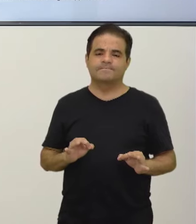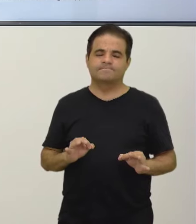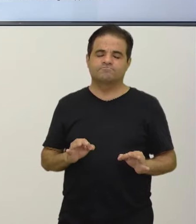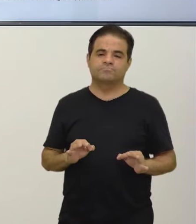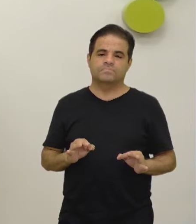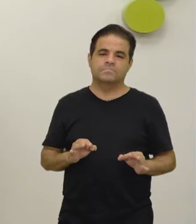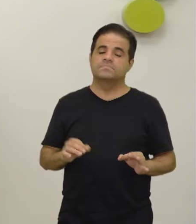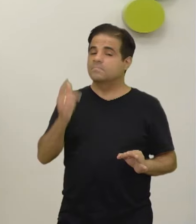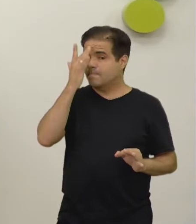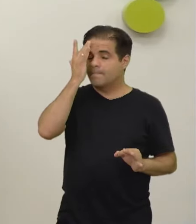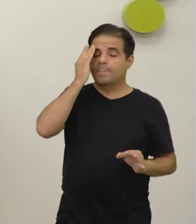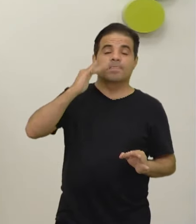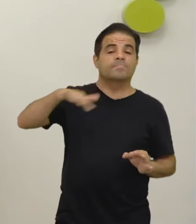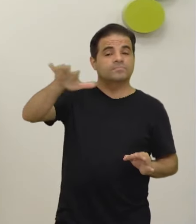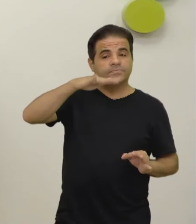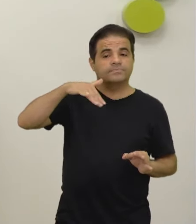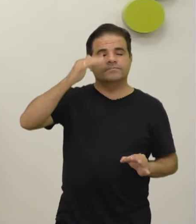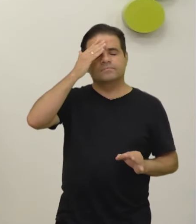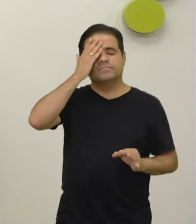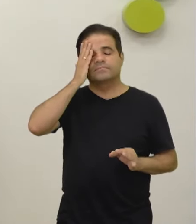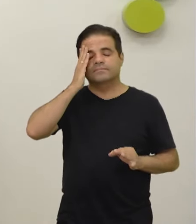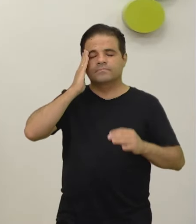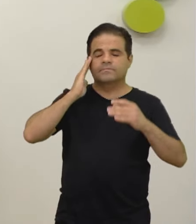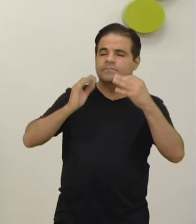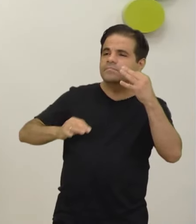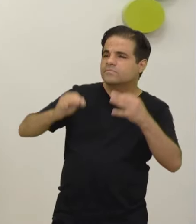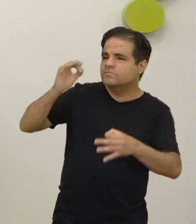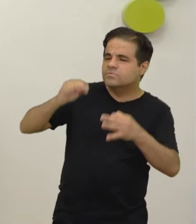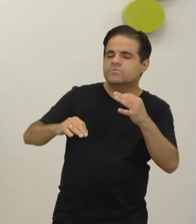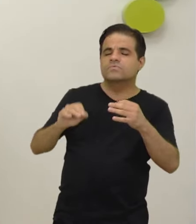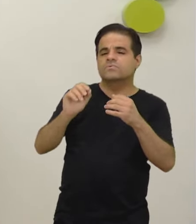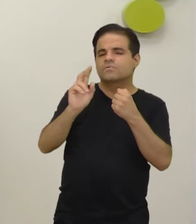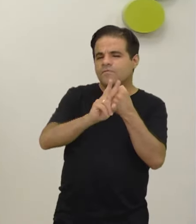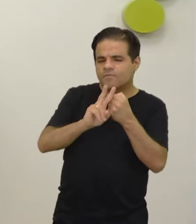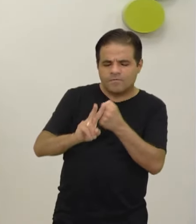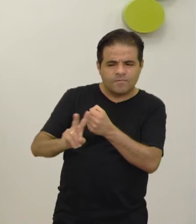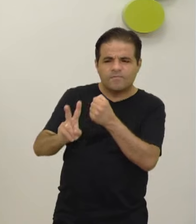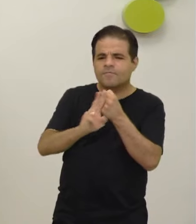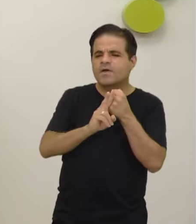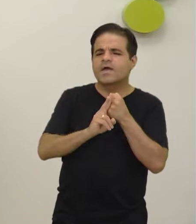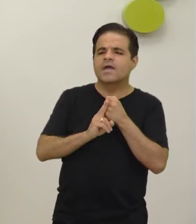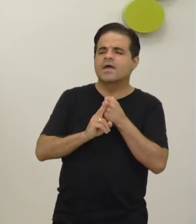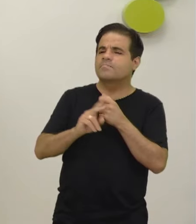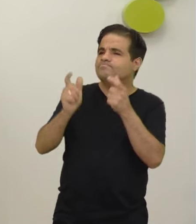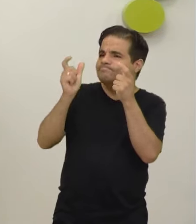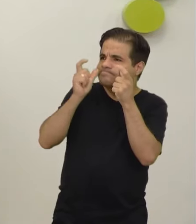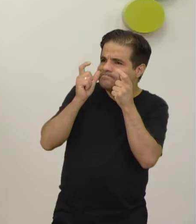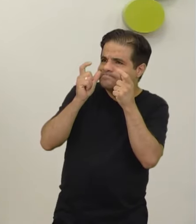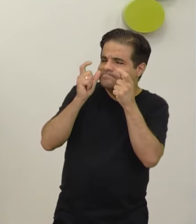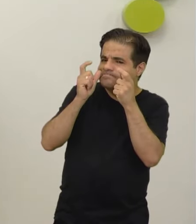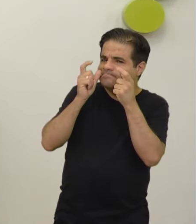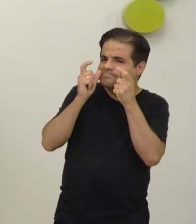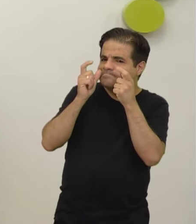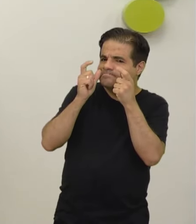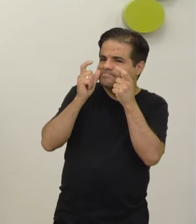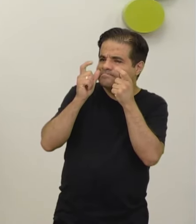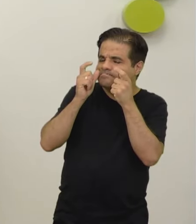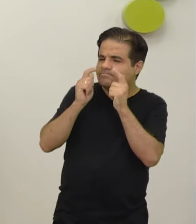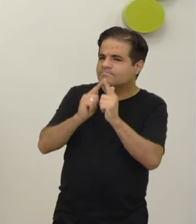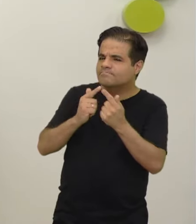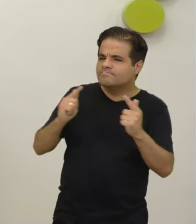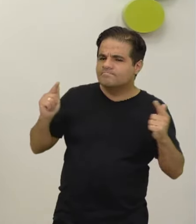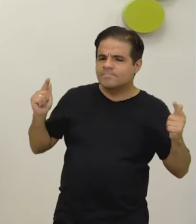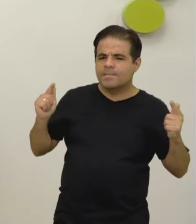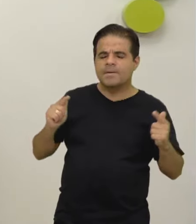também quando as pessoas não conjugam os verbos, né, de acordo com a norma da gramática, que não